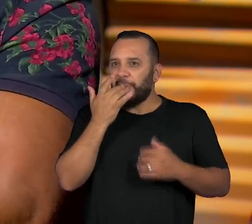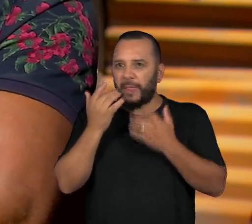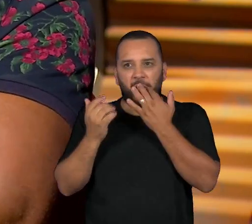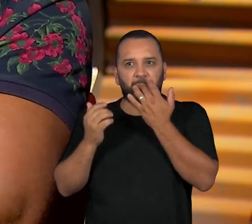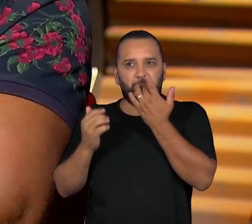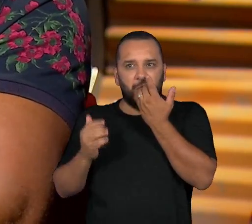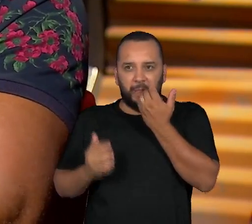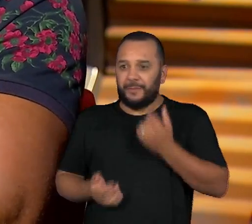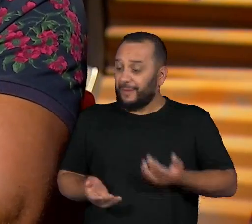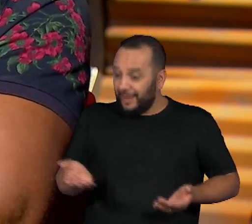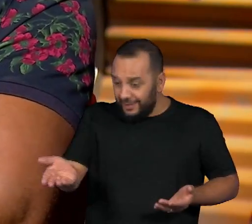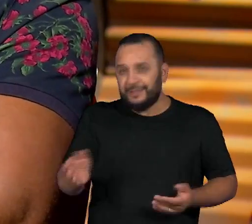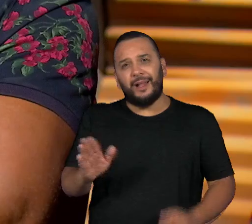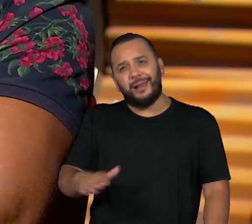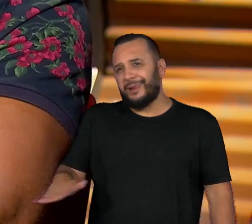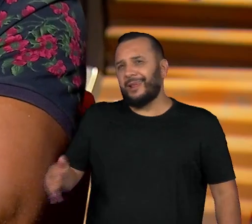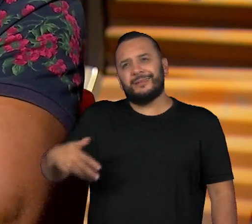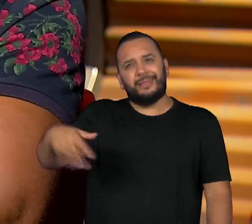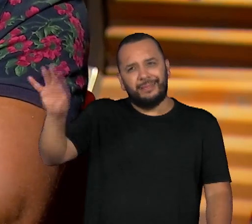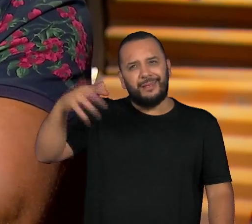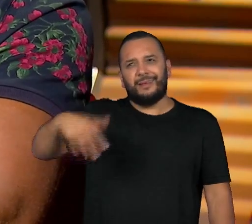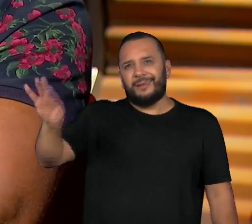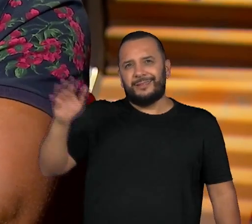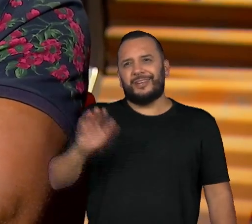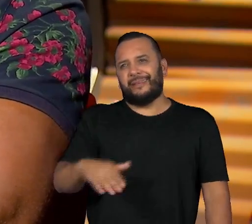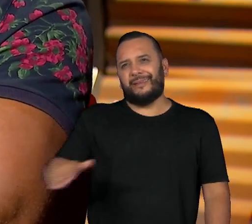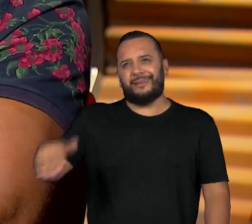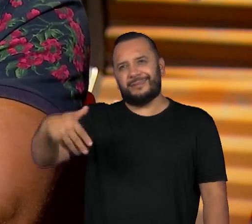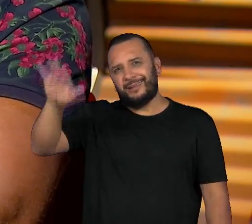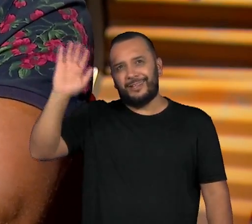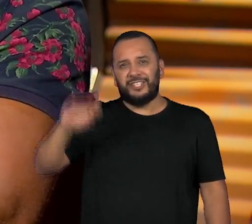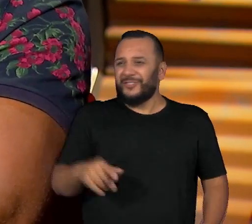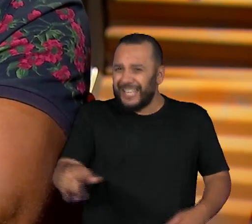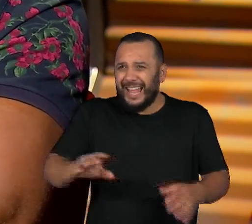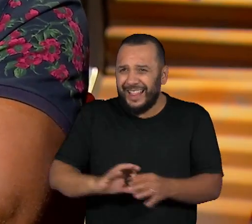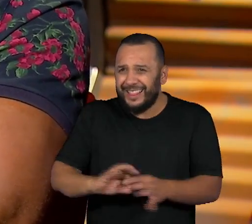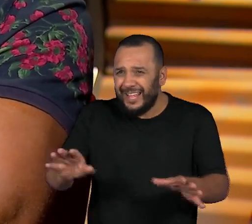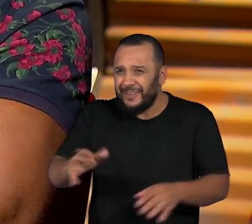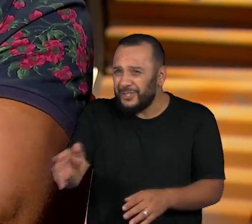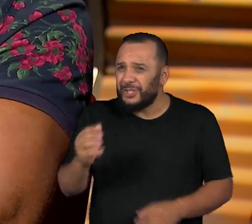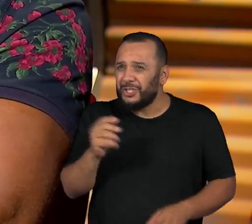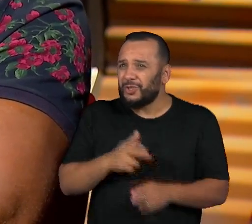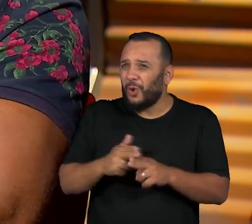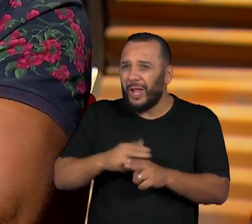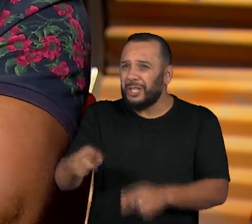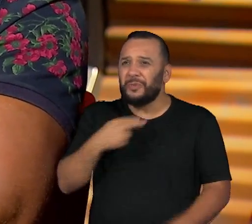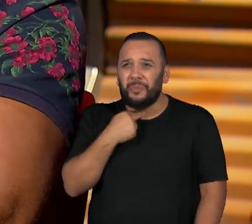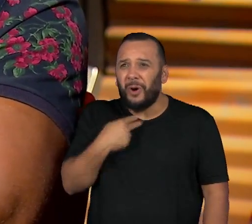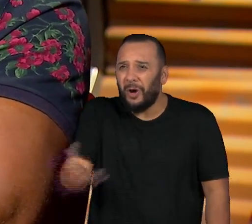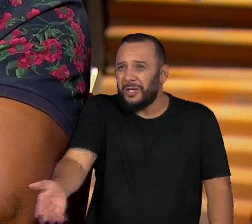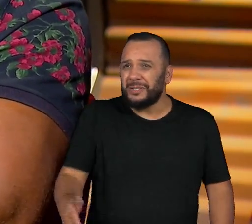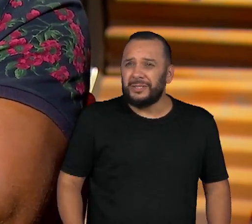cara, é isso, ele é criança, tem que deixar a criança viver. Delícia. E você deixa chocolate aqui, a criança não pode comer chocolate.